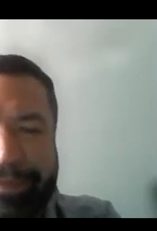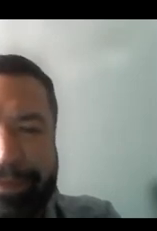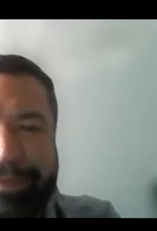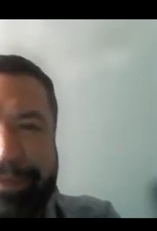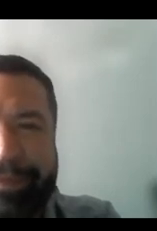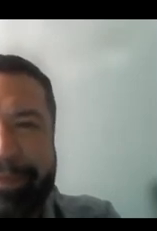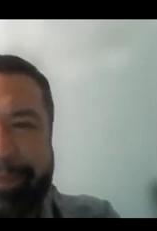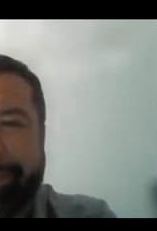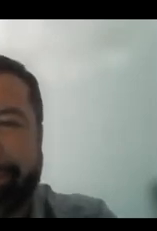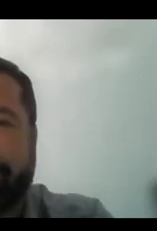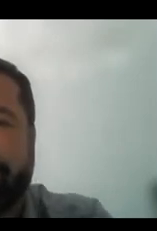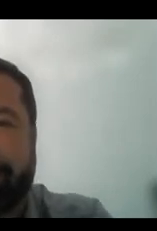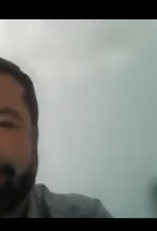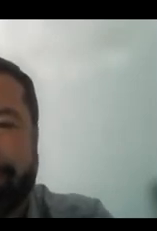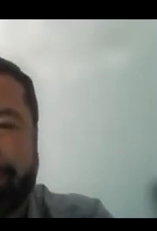Sabrina.